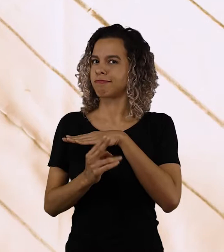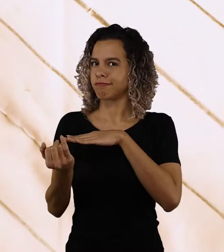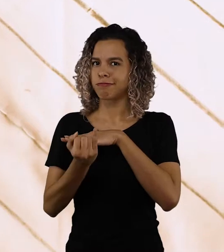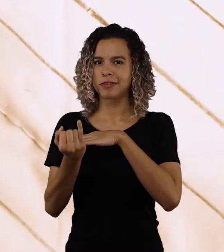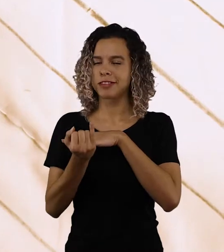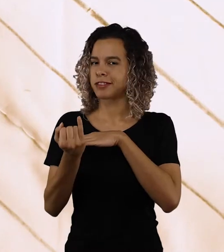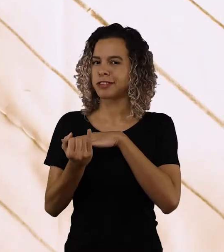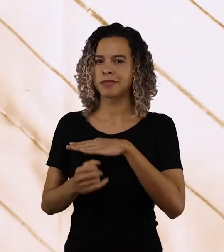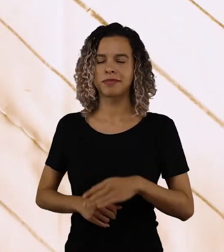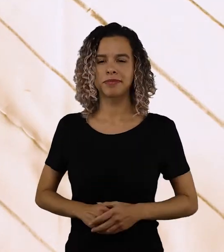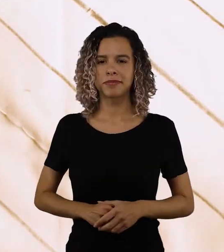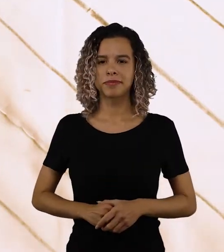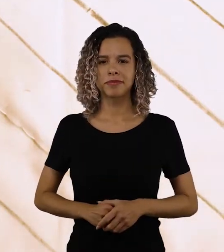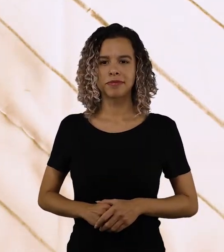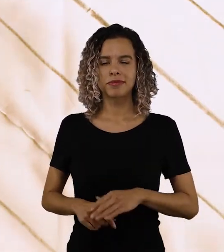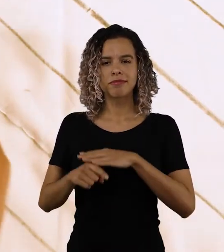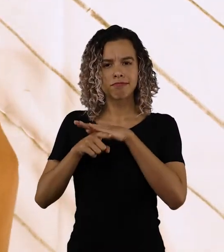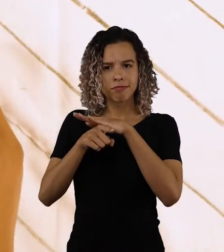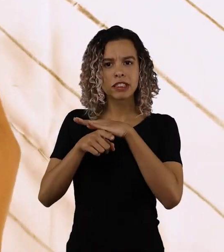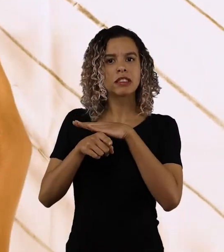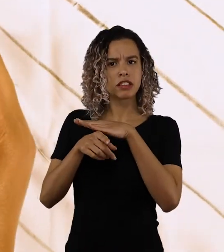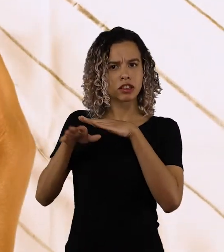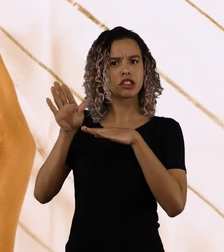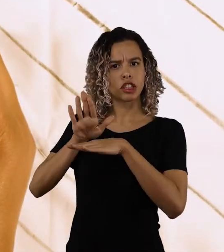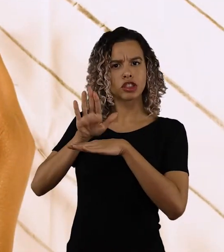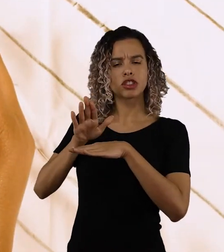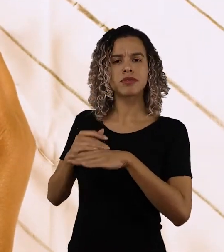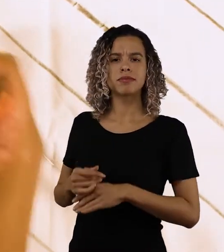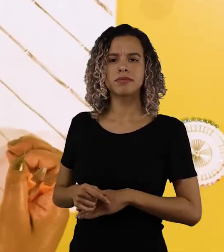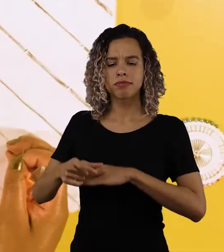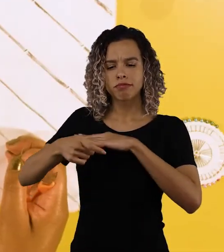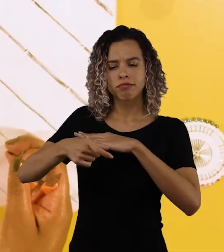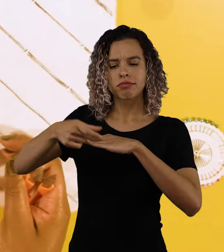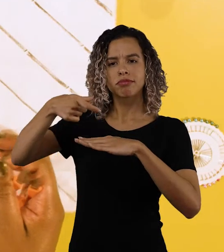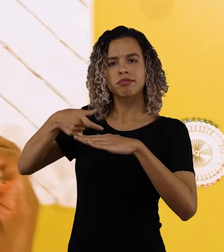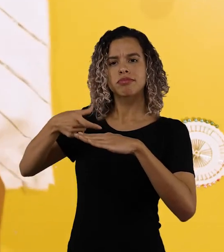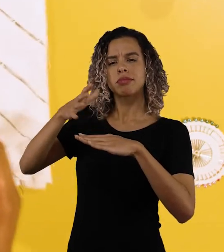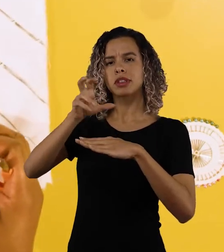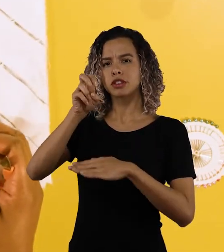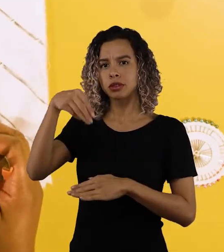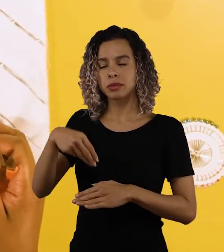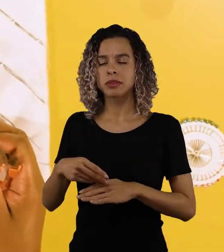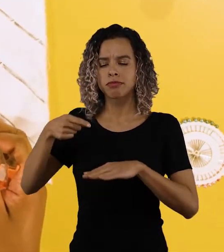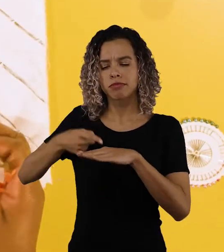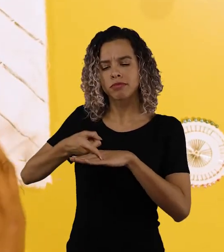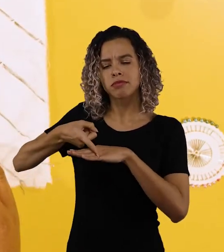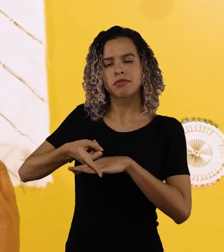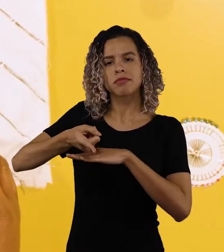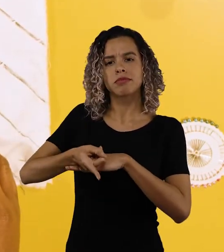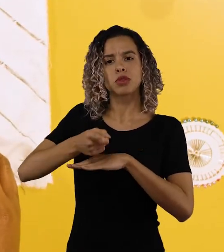importante. E a gente corta. E vai deixar dessa forma. E vai fazer todos os